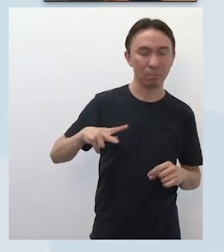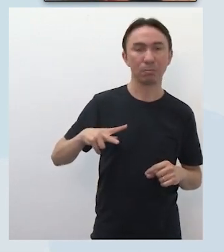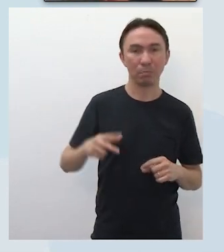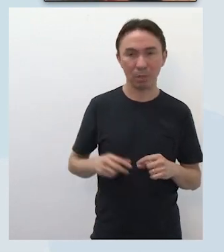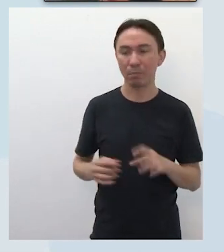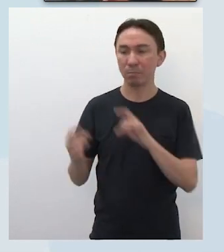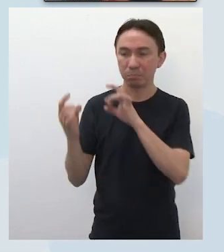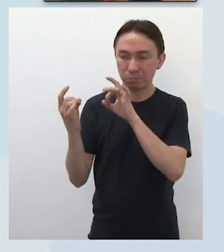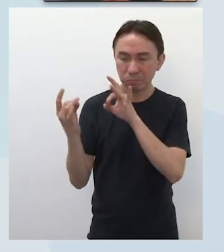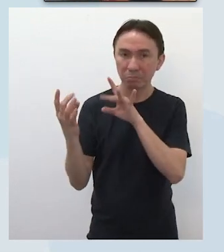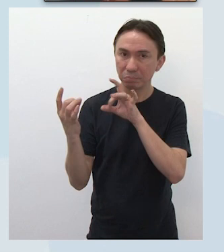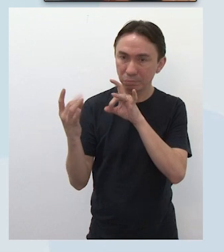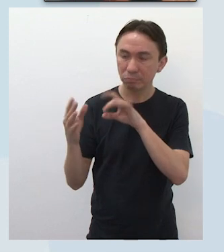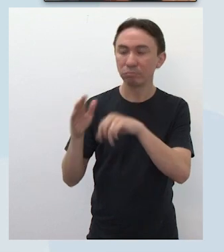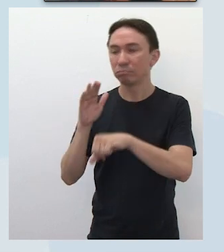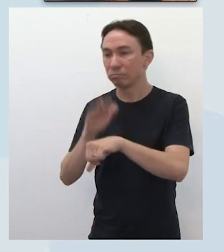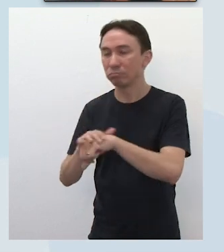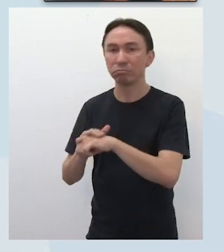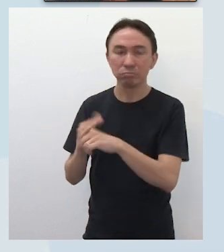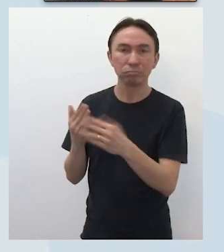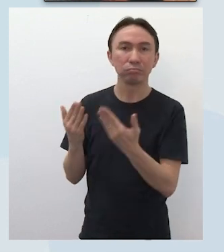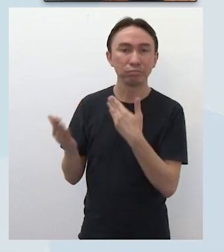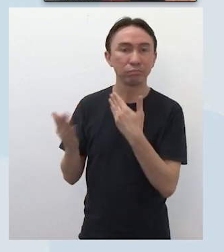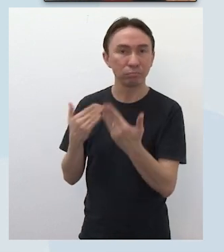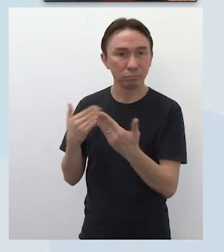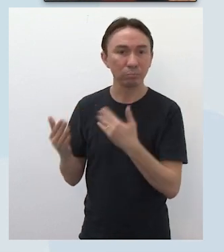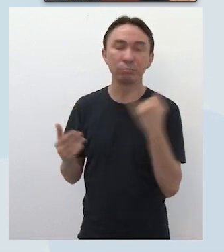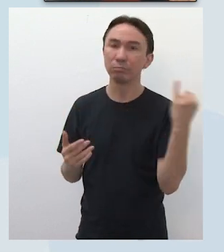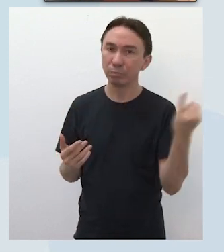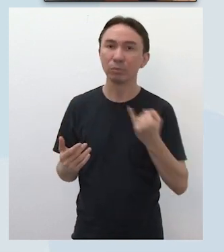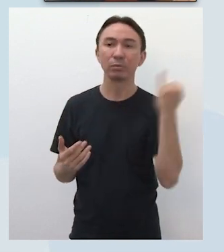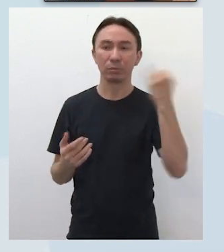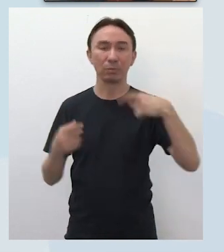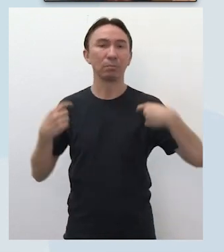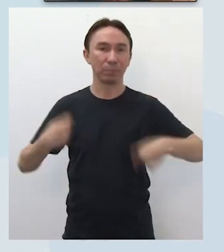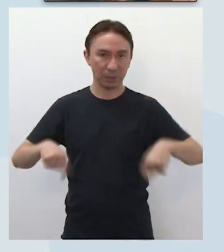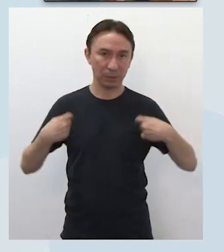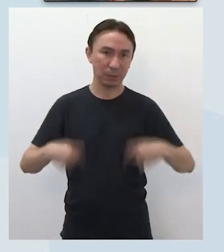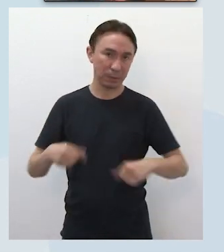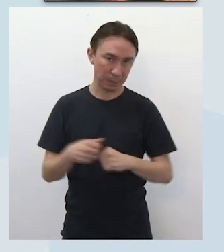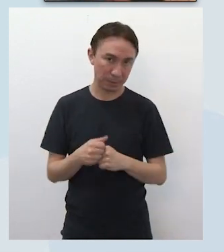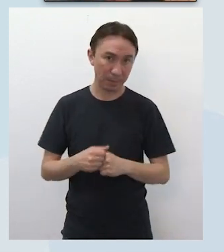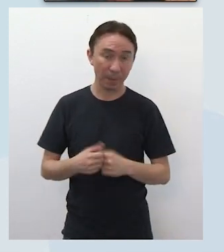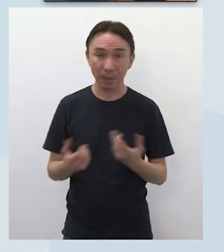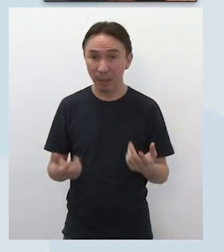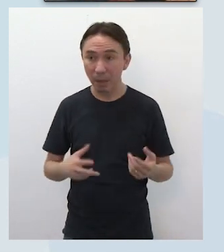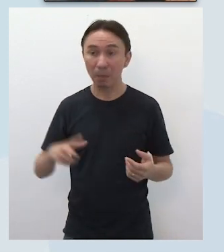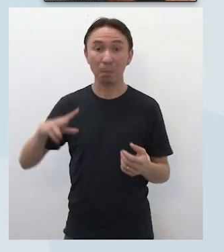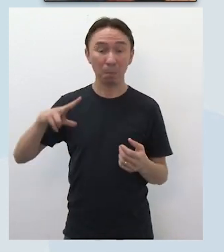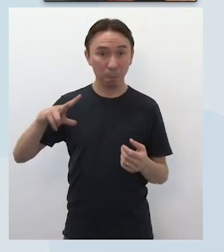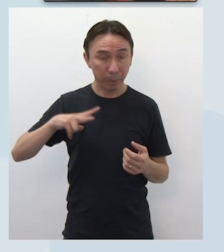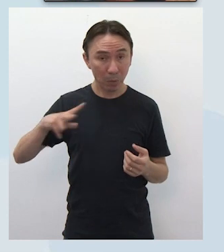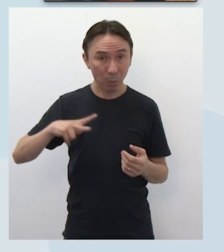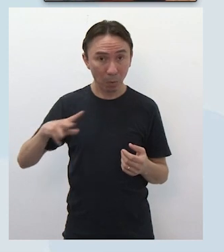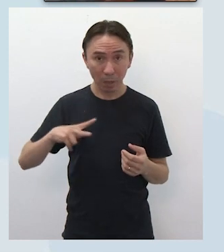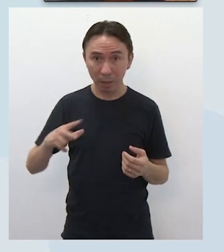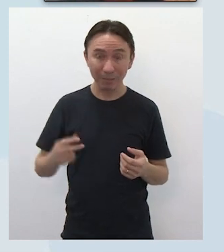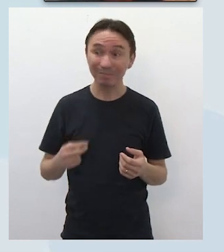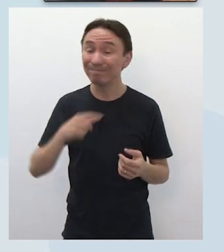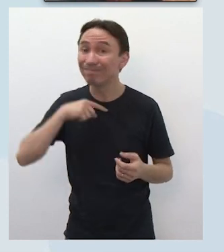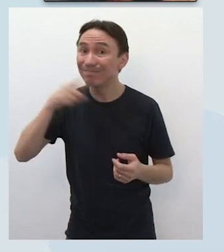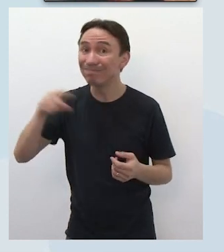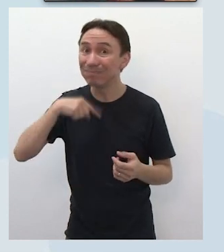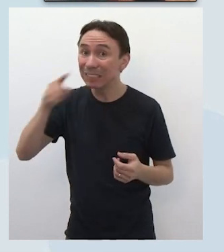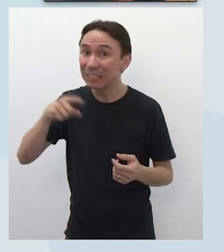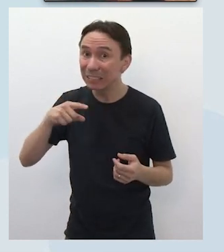puder fazer de forma particular, eu tenho que ter ainda mais cuidado com as minhas palavras e com a minha